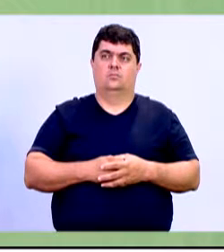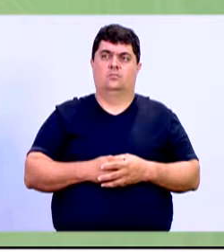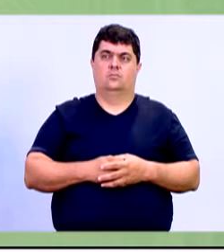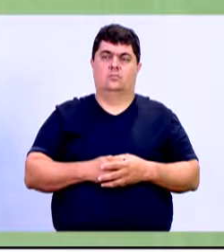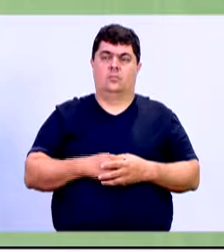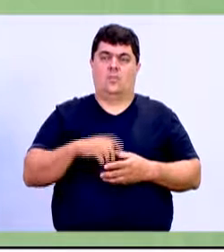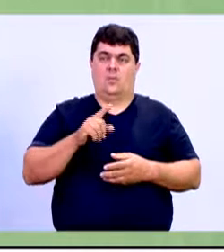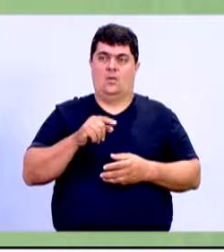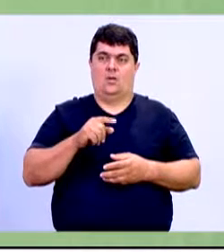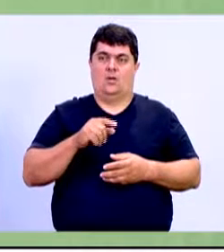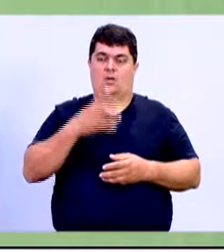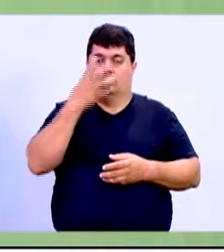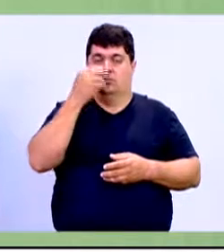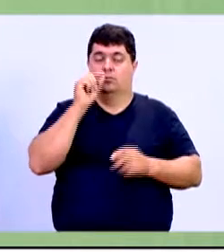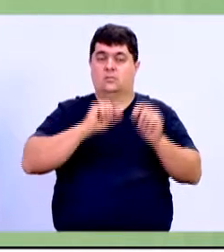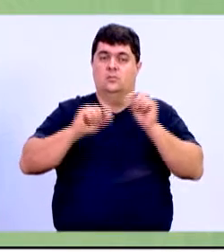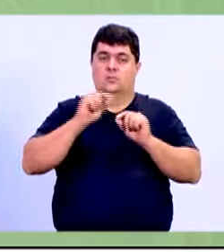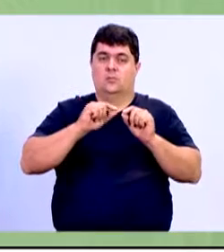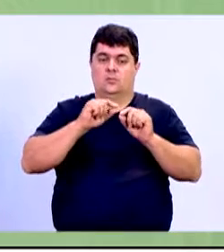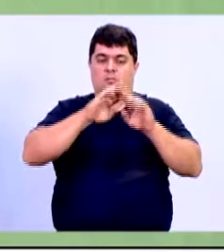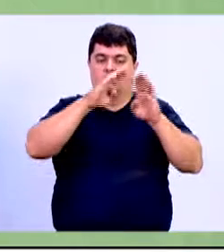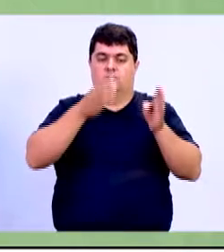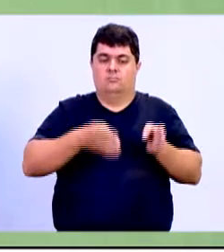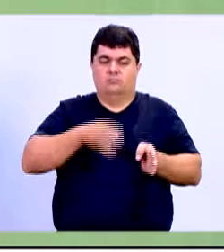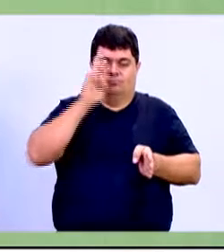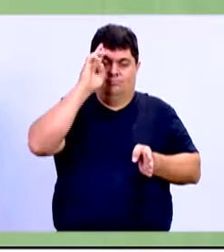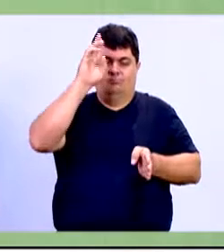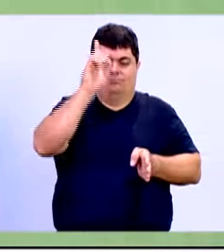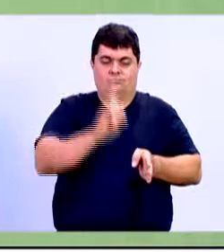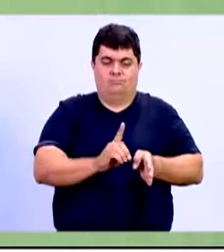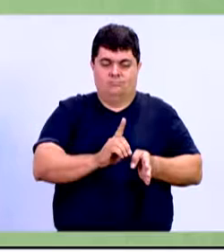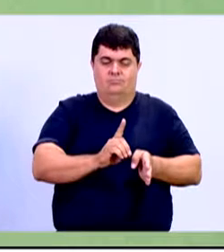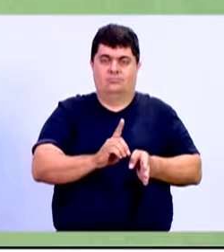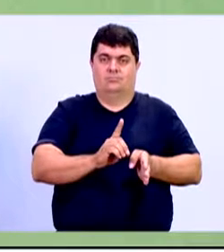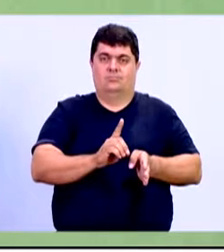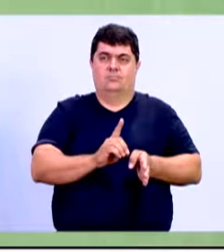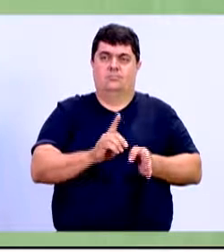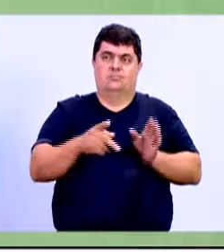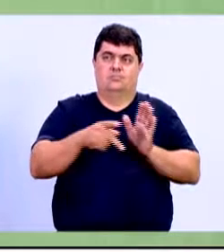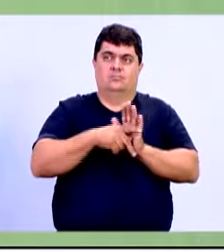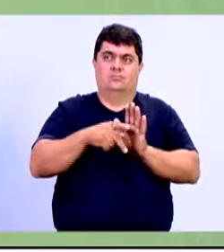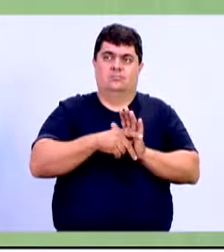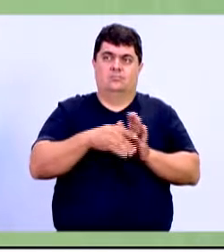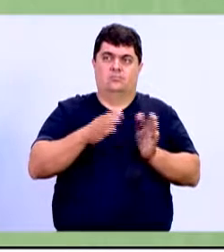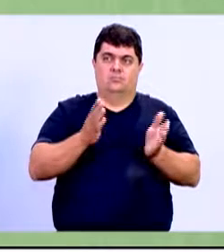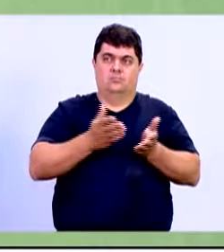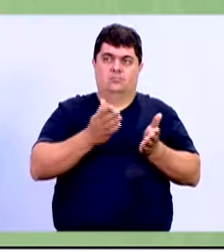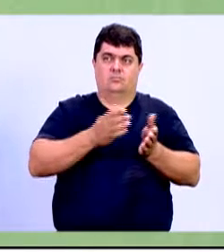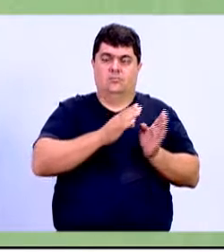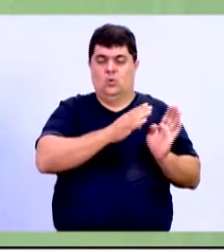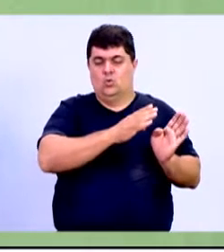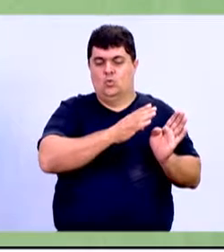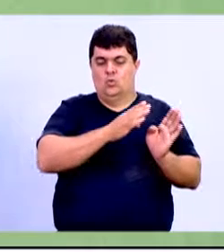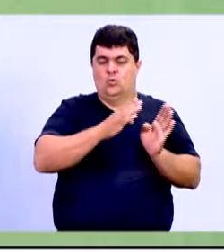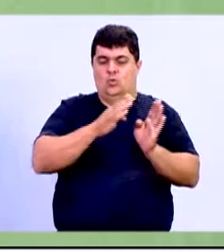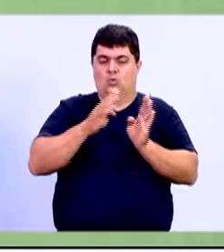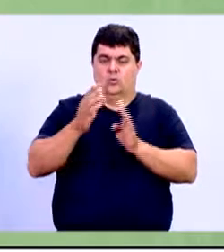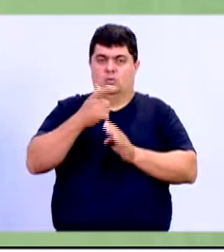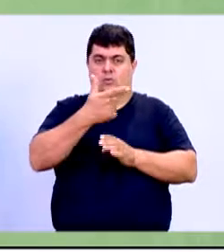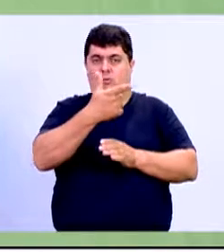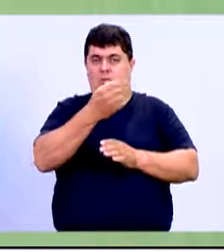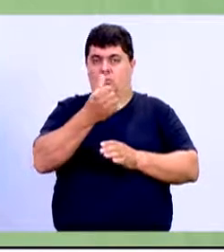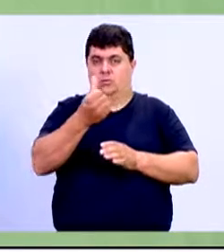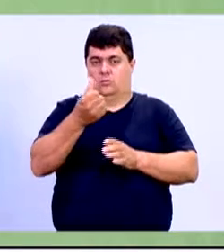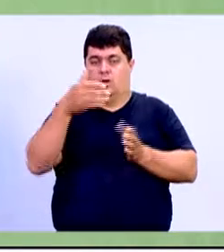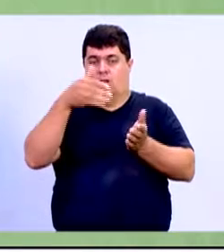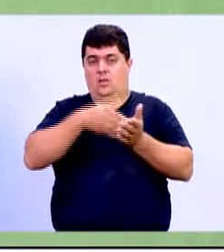Essa aqui é a imagem do nosso parque de servidores no exercício que funcionou do exercício de 2006